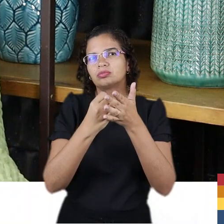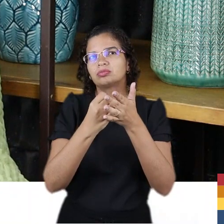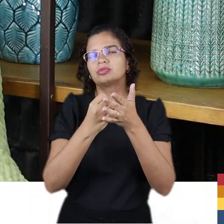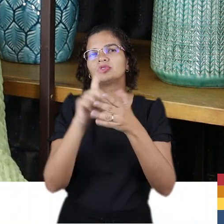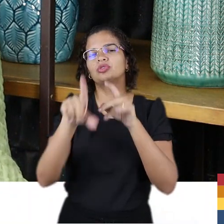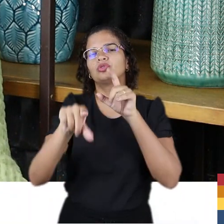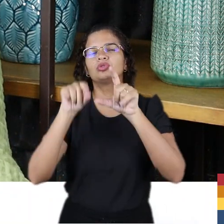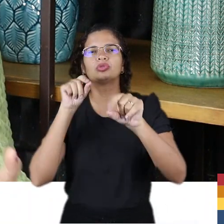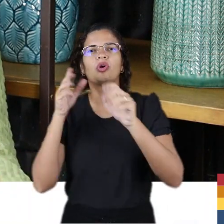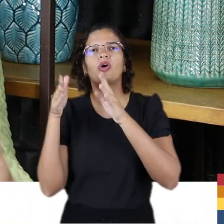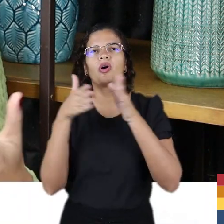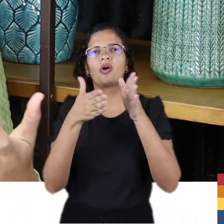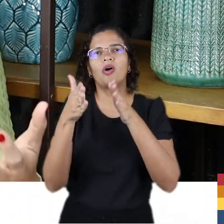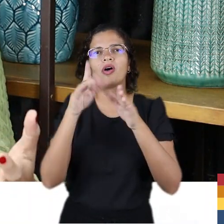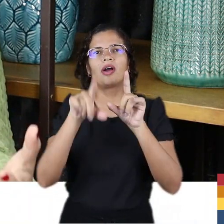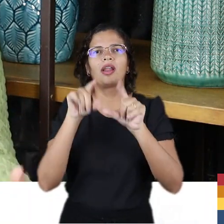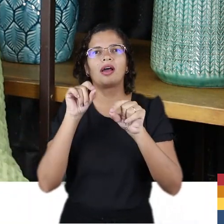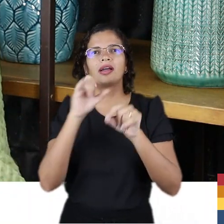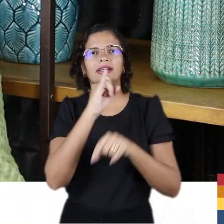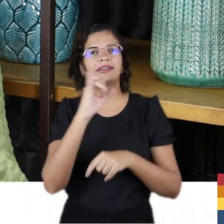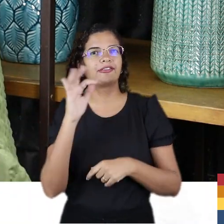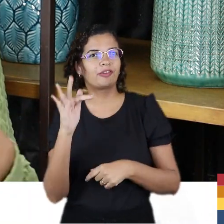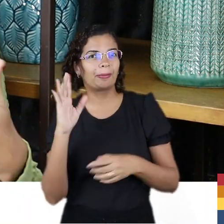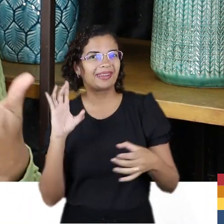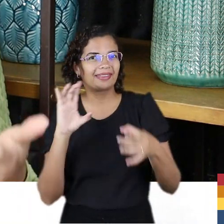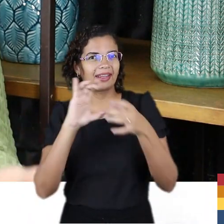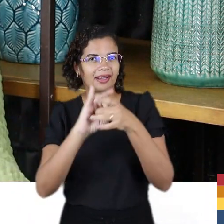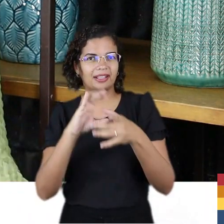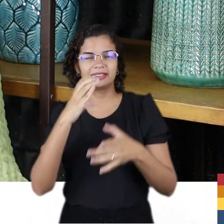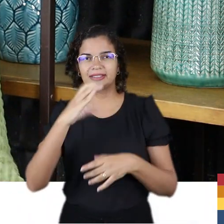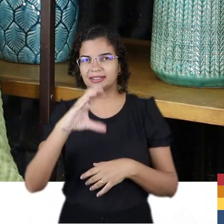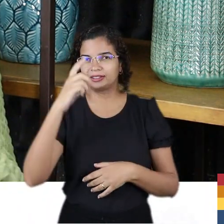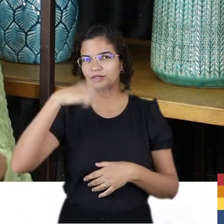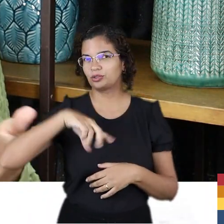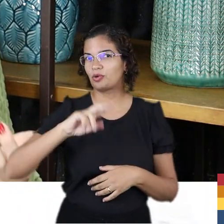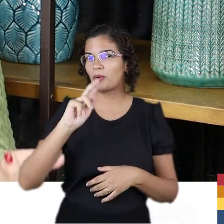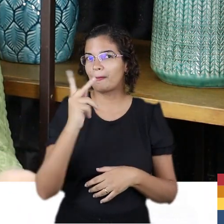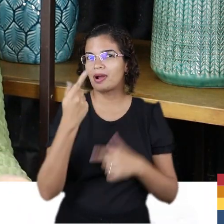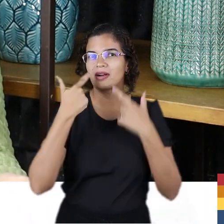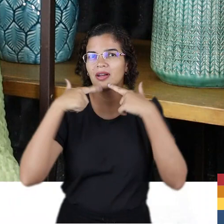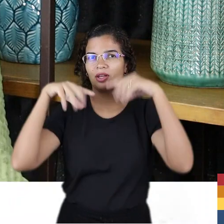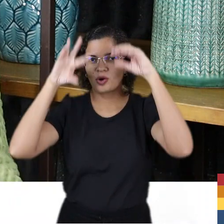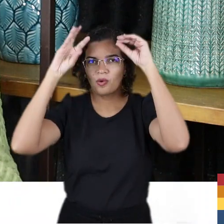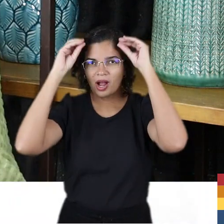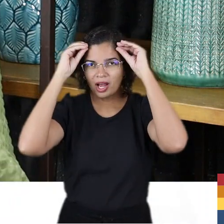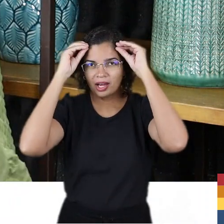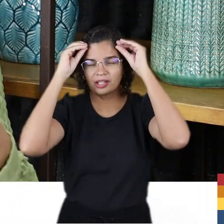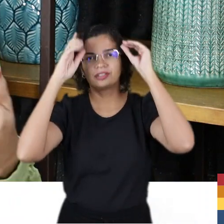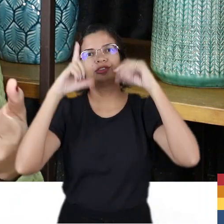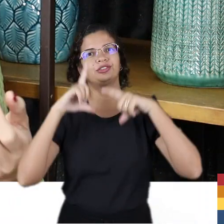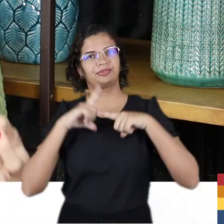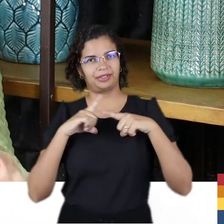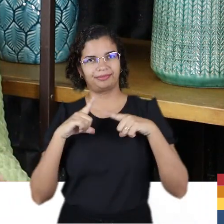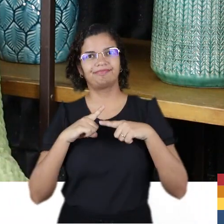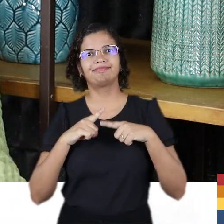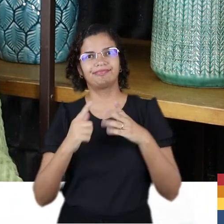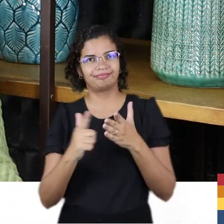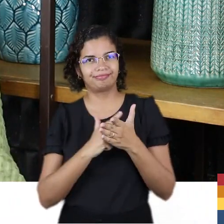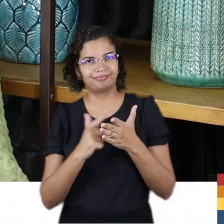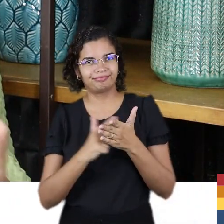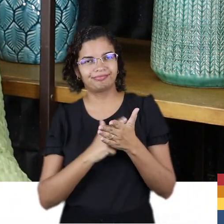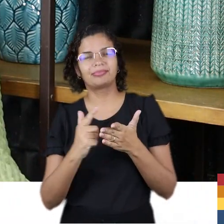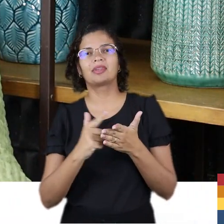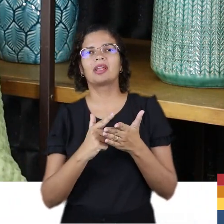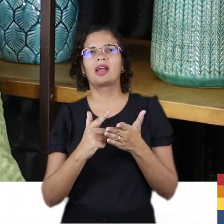contribuindo para que esse aluno, ele esteja, né, mais preparados para, nossos estudantes estejam mais preparados para essa contextualização, né, para